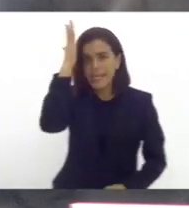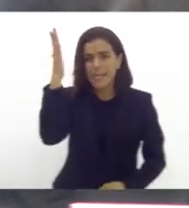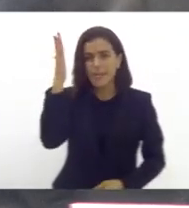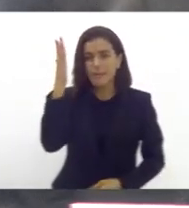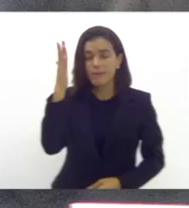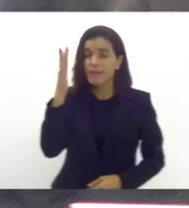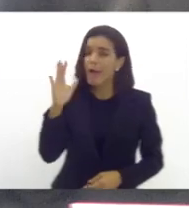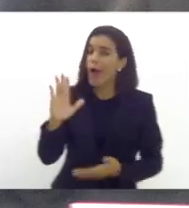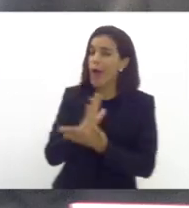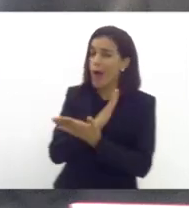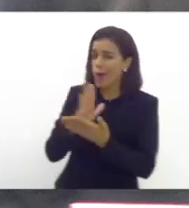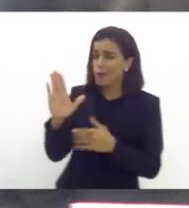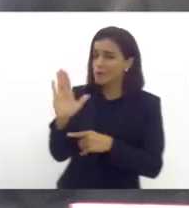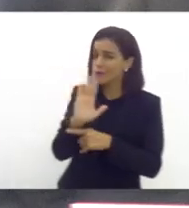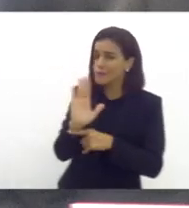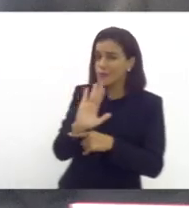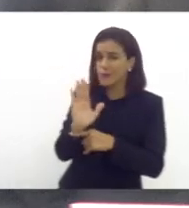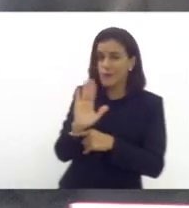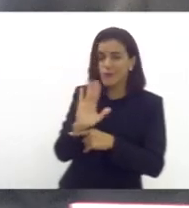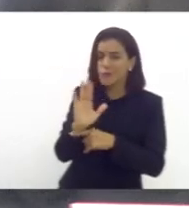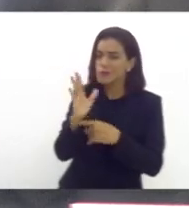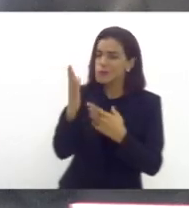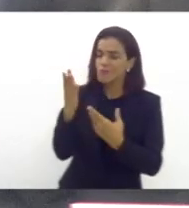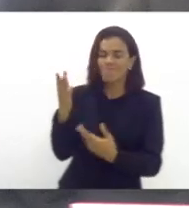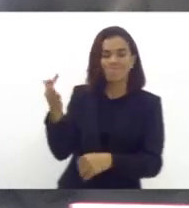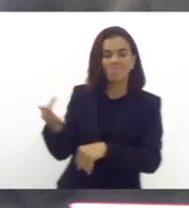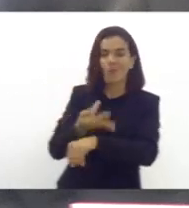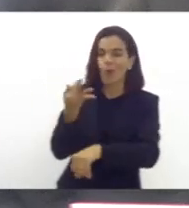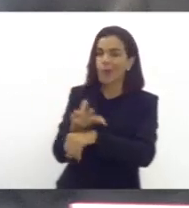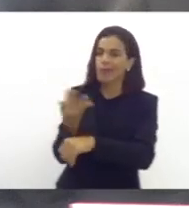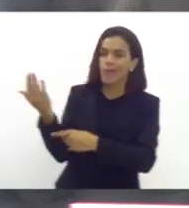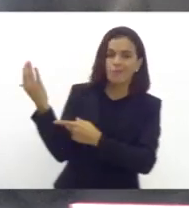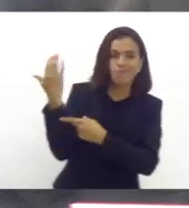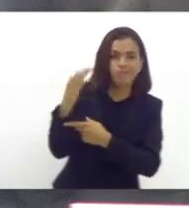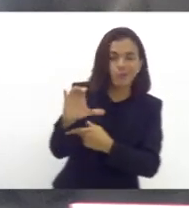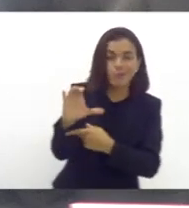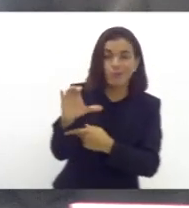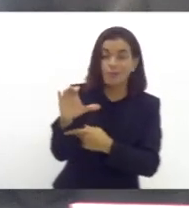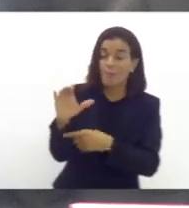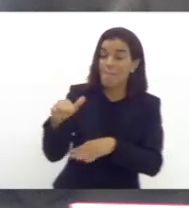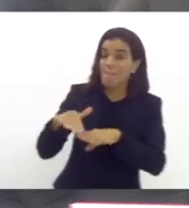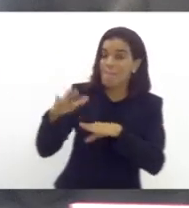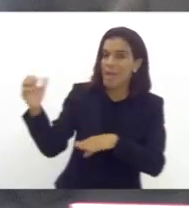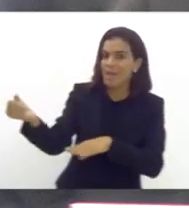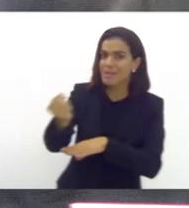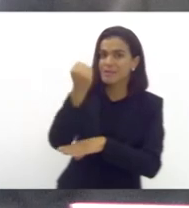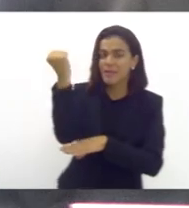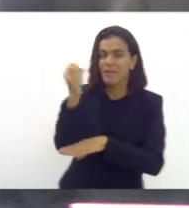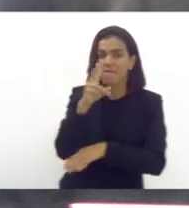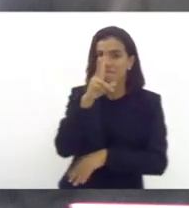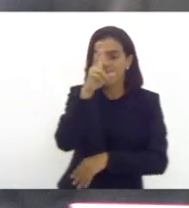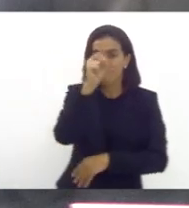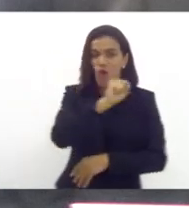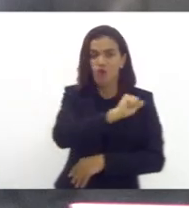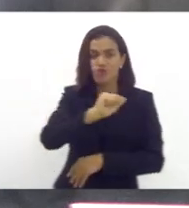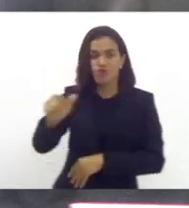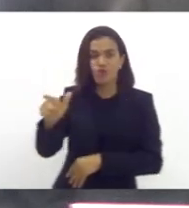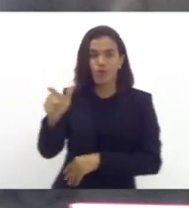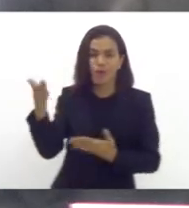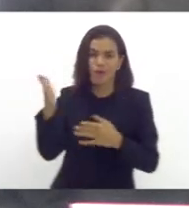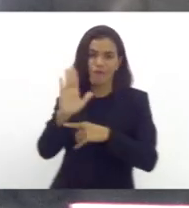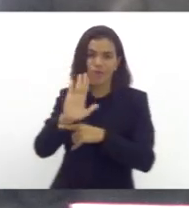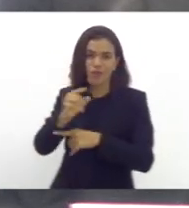colocar porque nós recebemos coisas muito mais muito mais graves e fortes do que isto que vocês